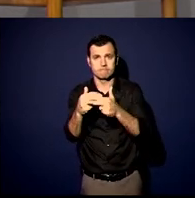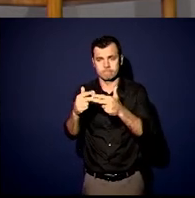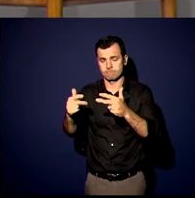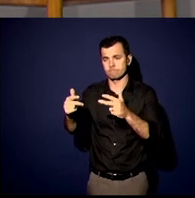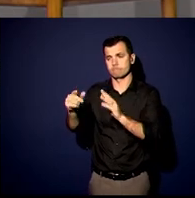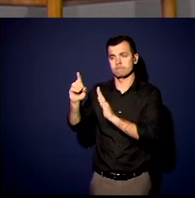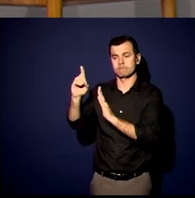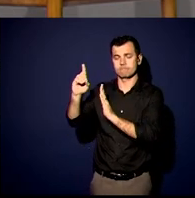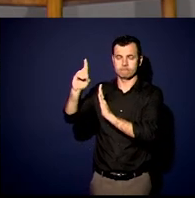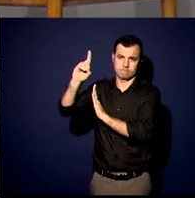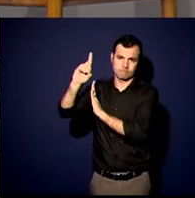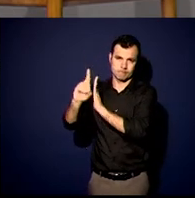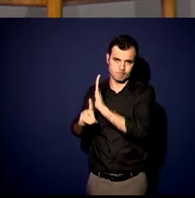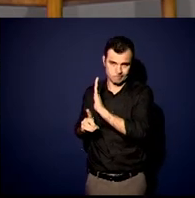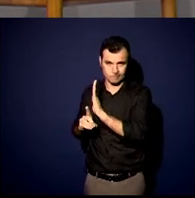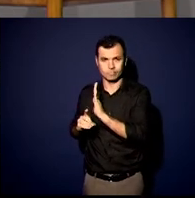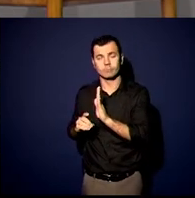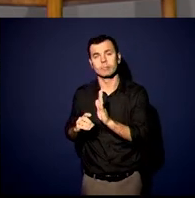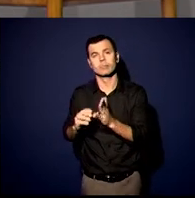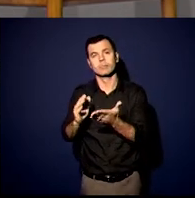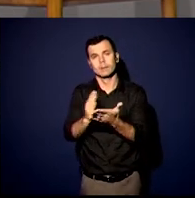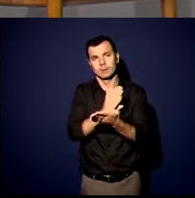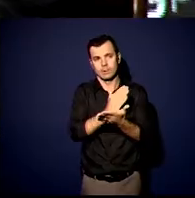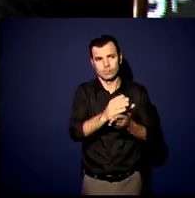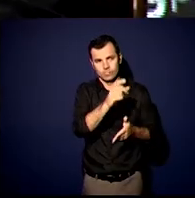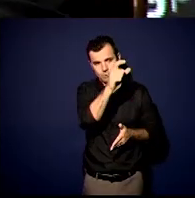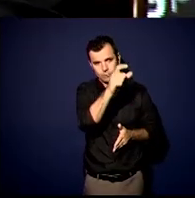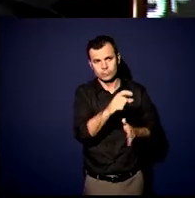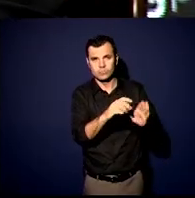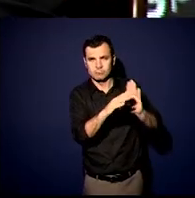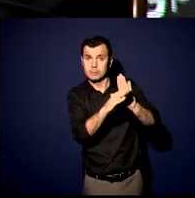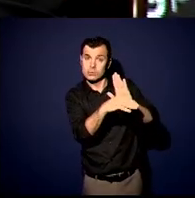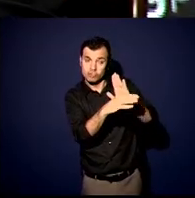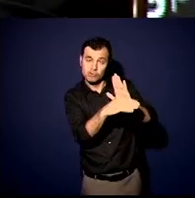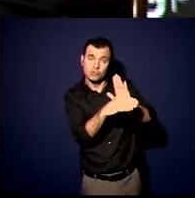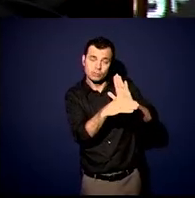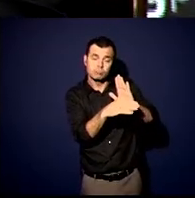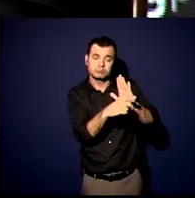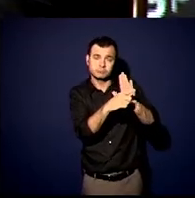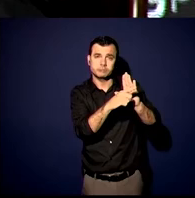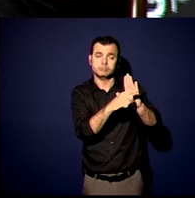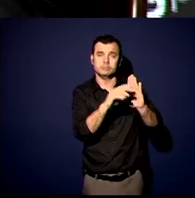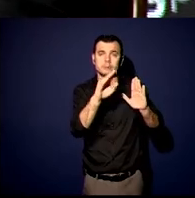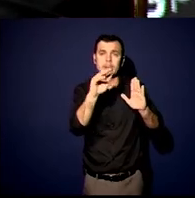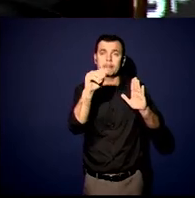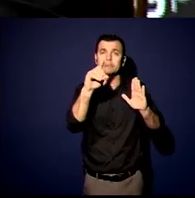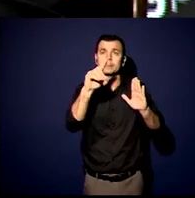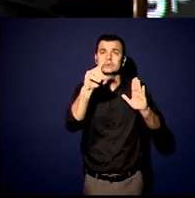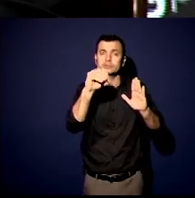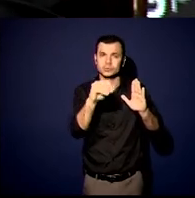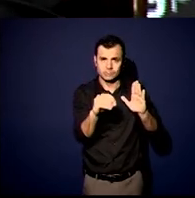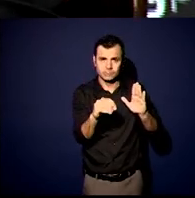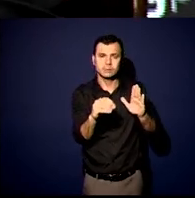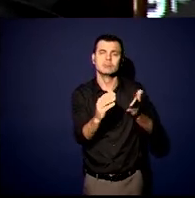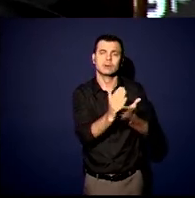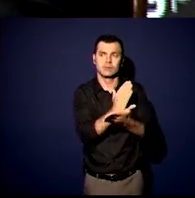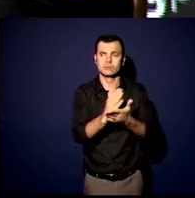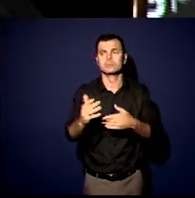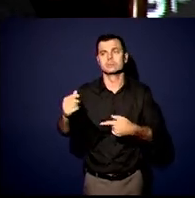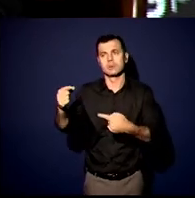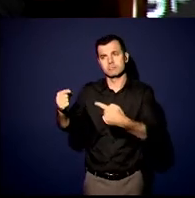Penal então é muito comum bandidos me perdoe assim a godeza da expressão é muito como um bandidos na